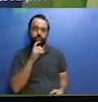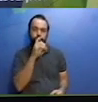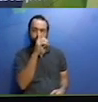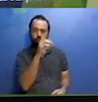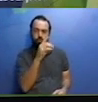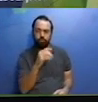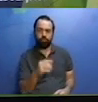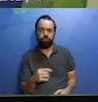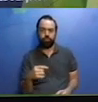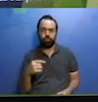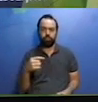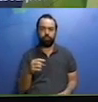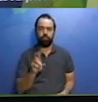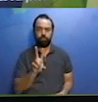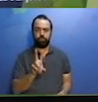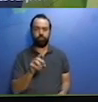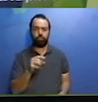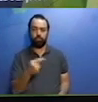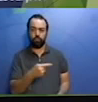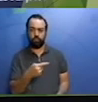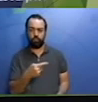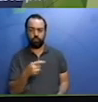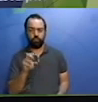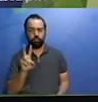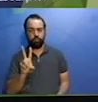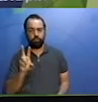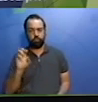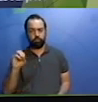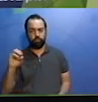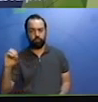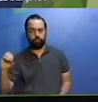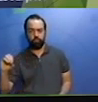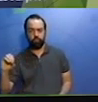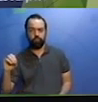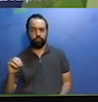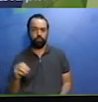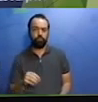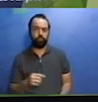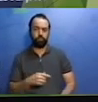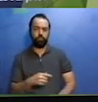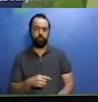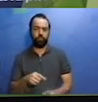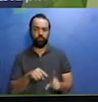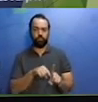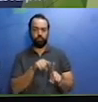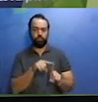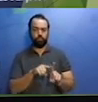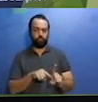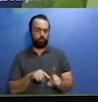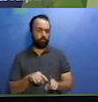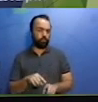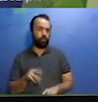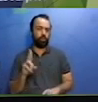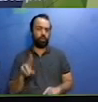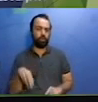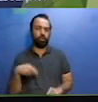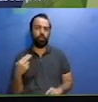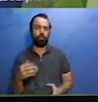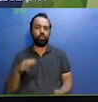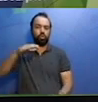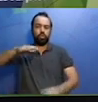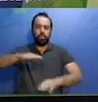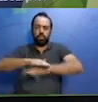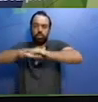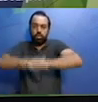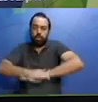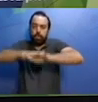a menos 200 graus Celsius em um equipamento especial. Ou então, ela pode ser submetida a uma compressão